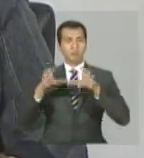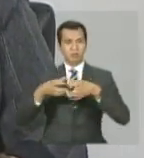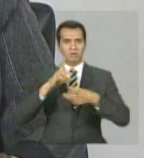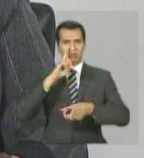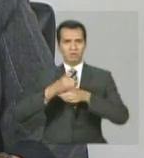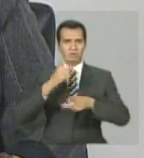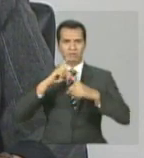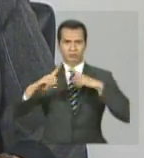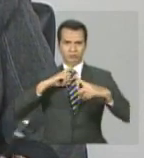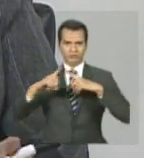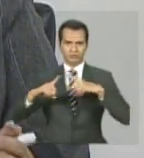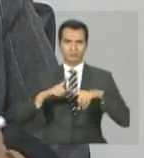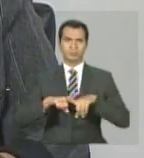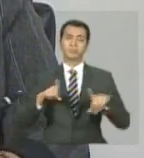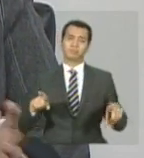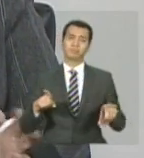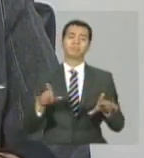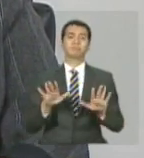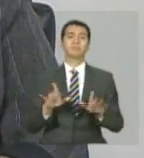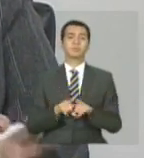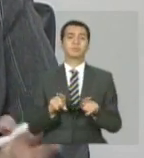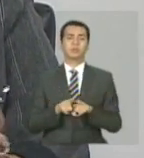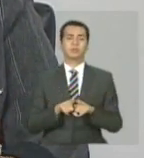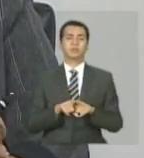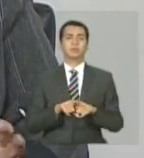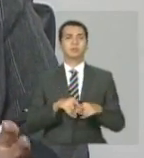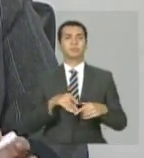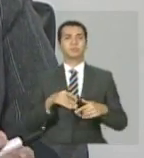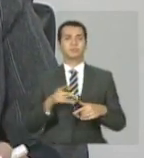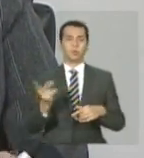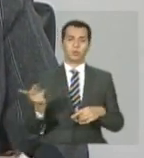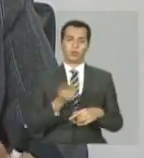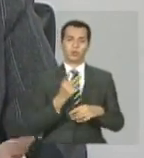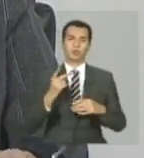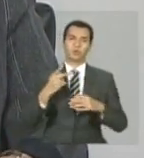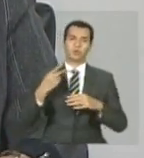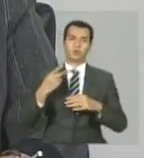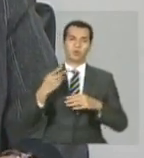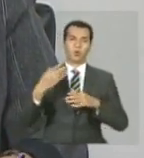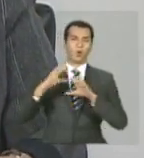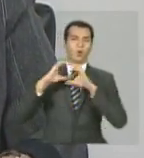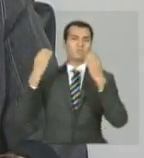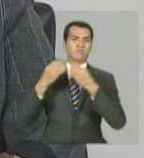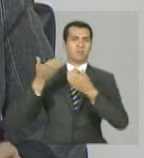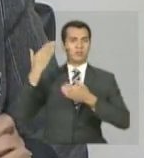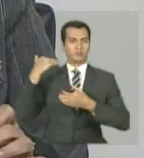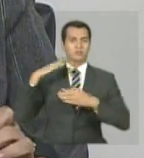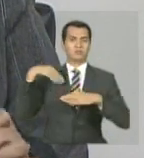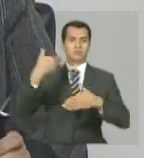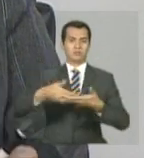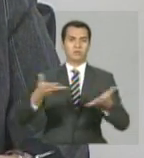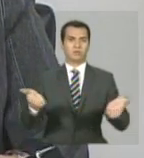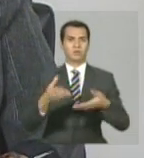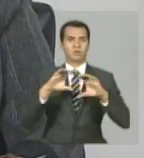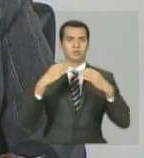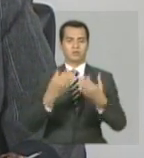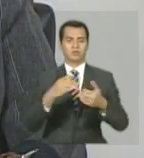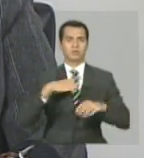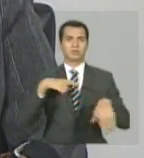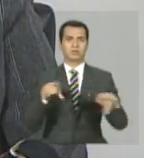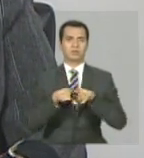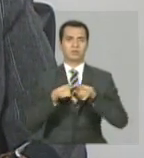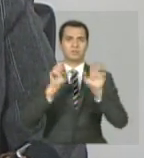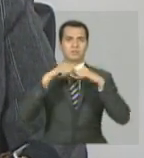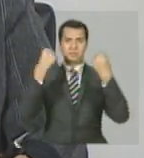também neste período, nesse interregno entre as duas conferências, tivemos seminários nacionais extremamente